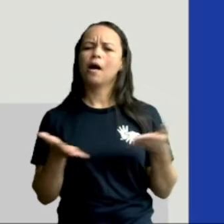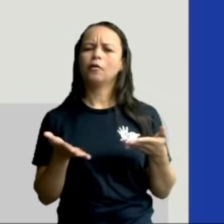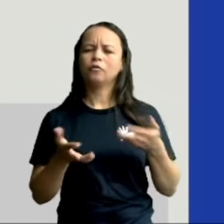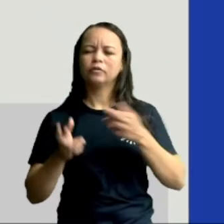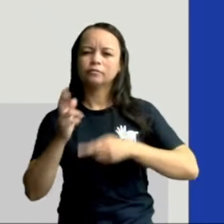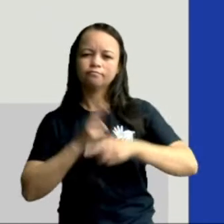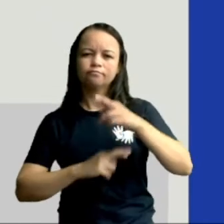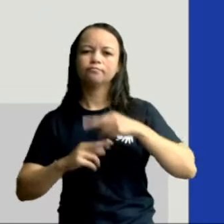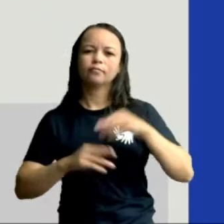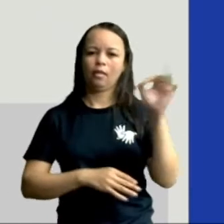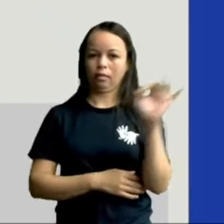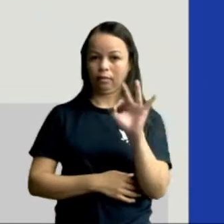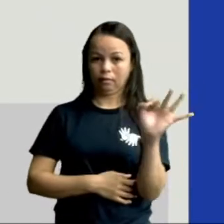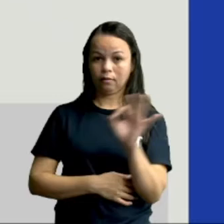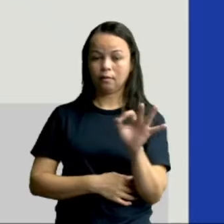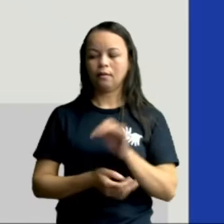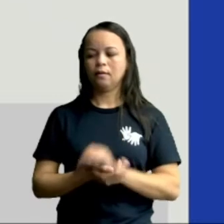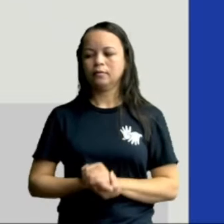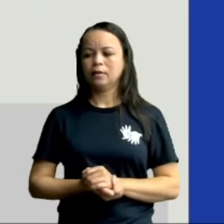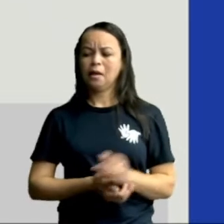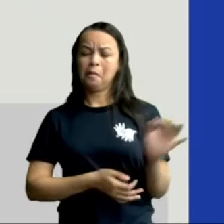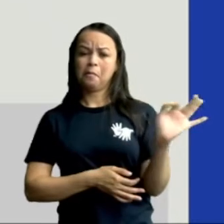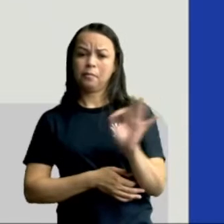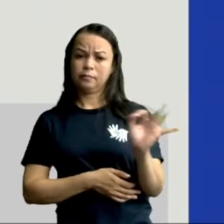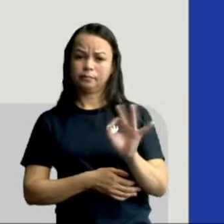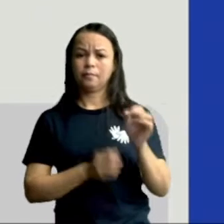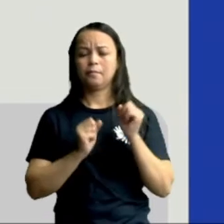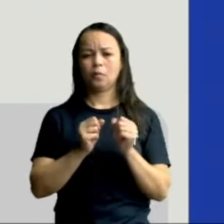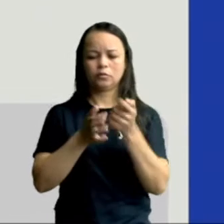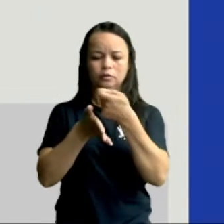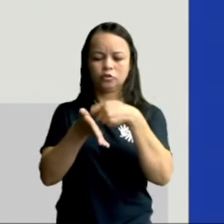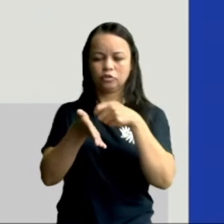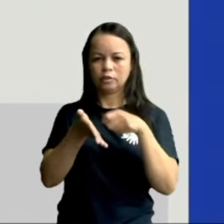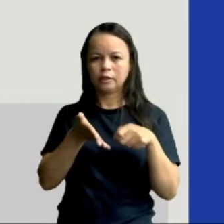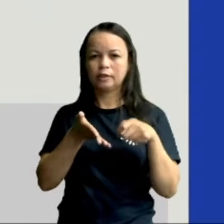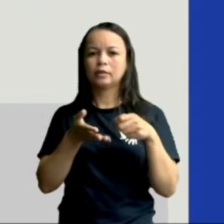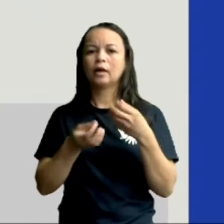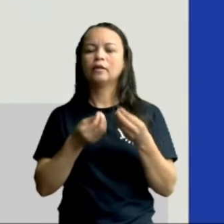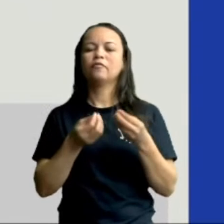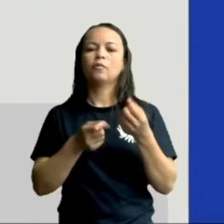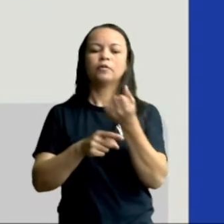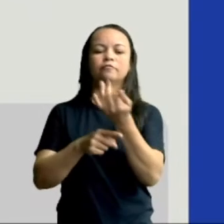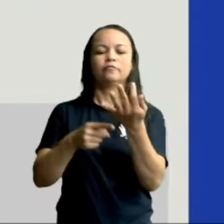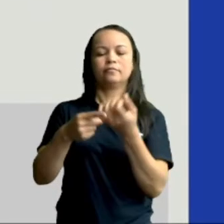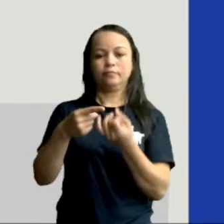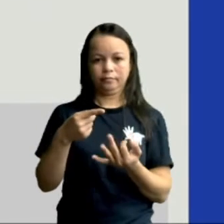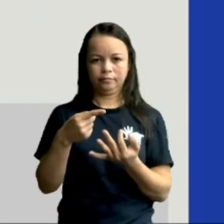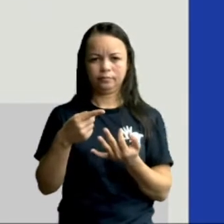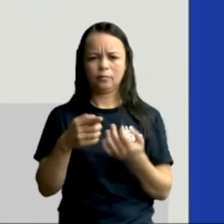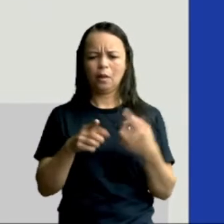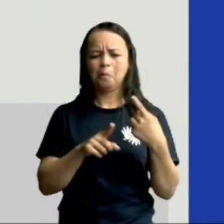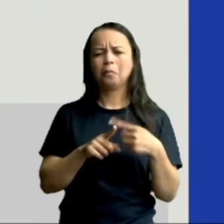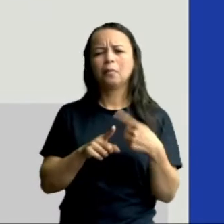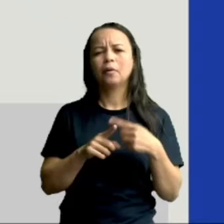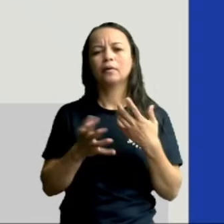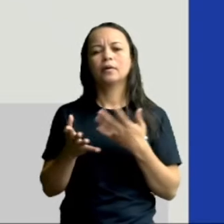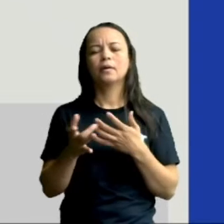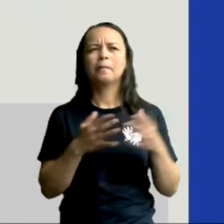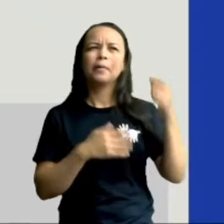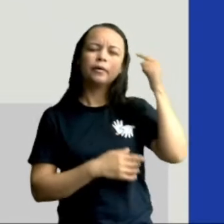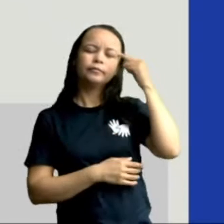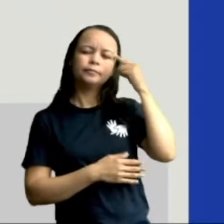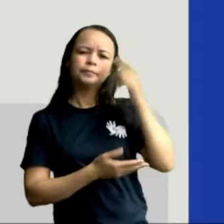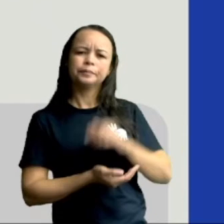essa relação da porcentagem? A porcentagem ela pode ser escrita na forma de fração. Por quê? Já pensa